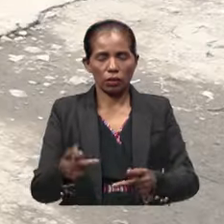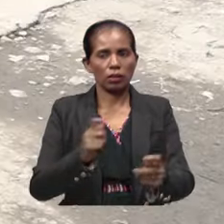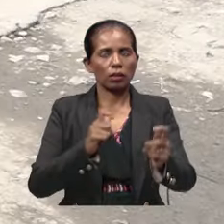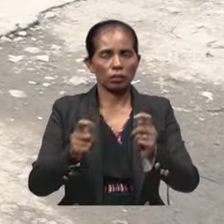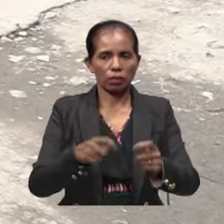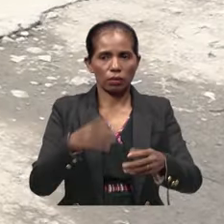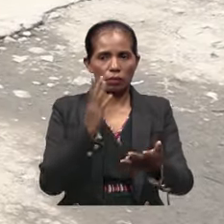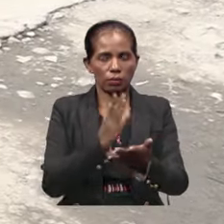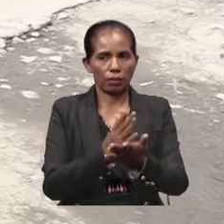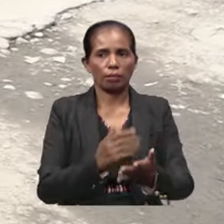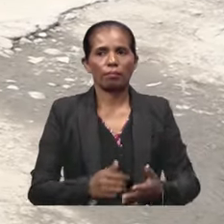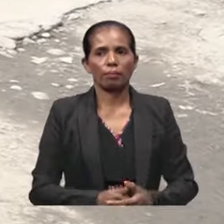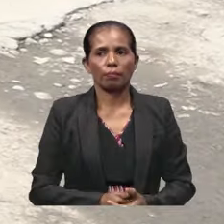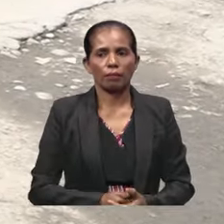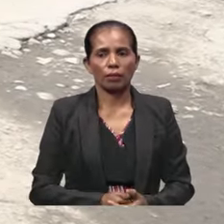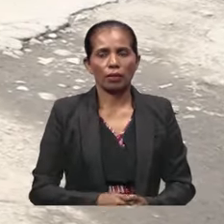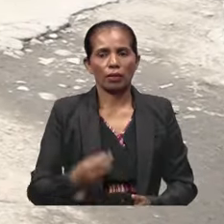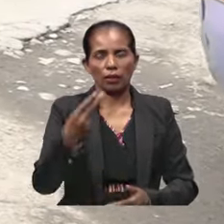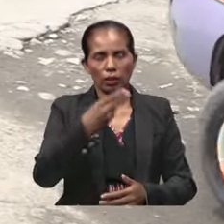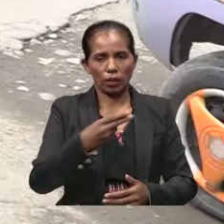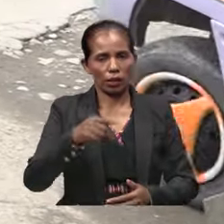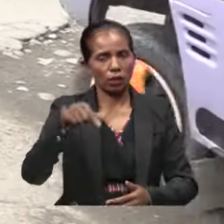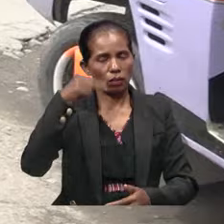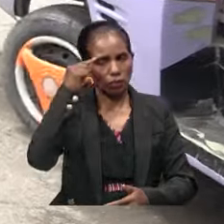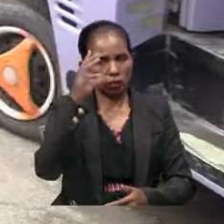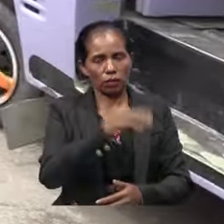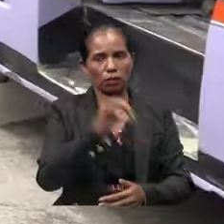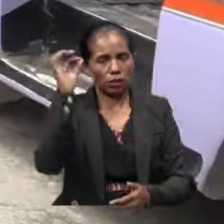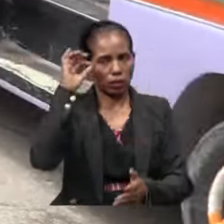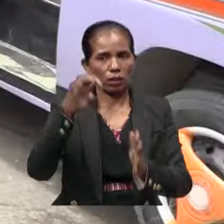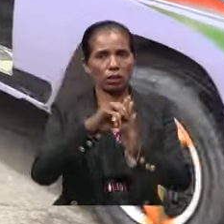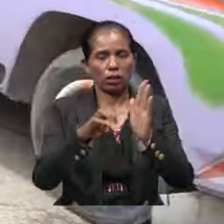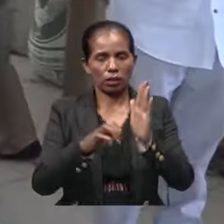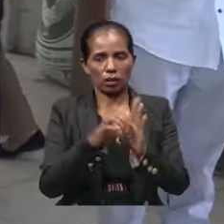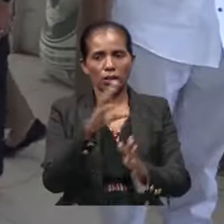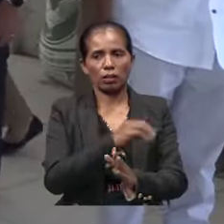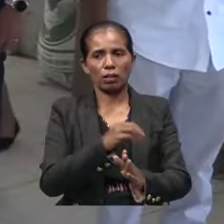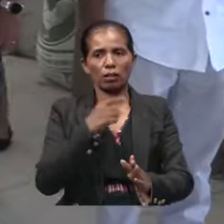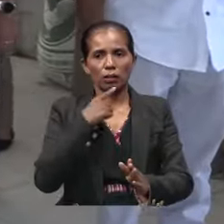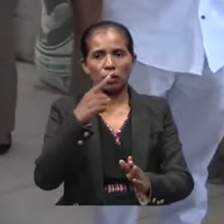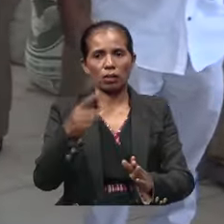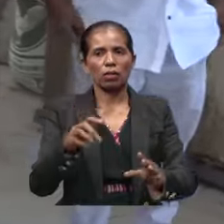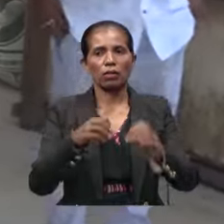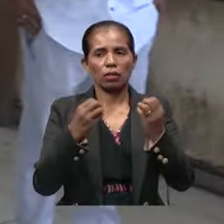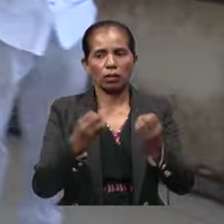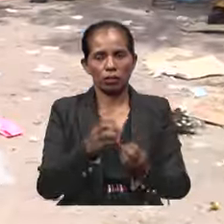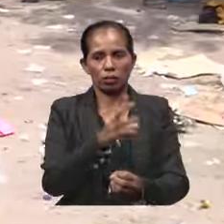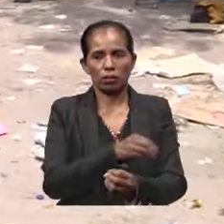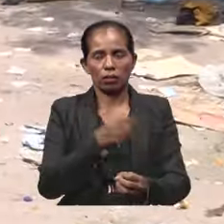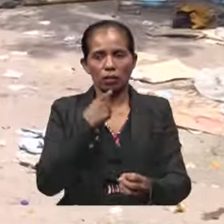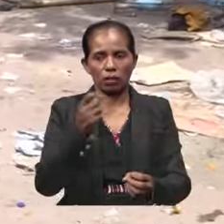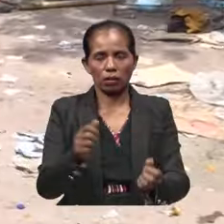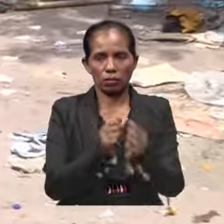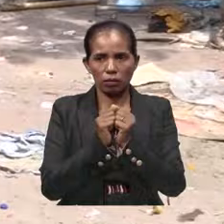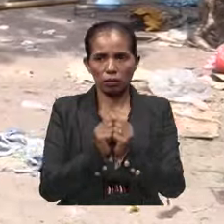sira tu para. Nune ia quintane, governo li husi secretário estado assunto toponímia na organização urbana,